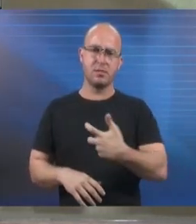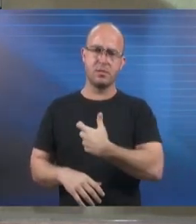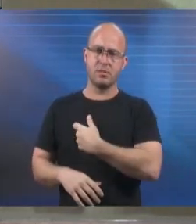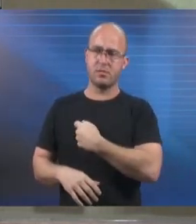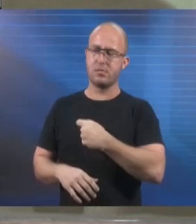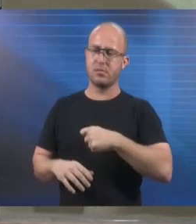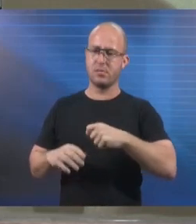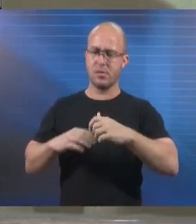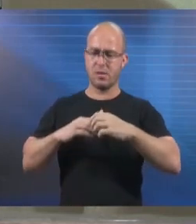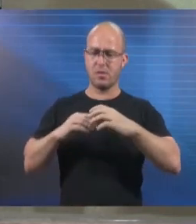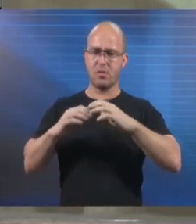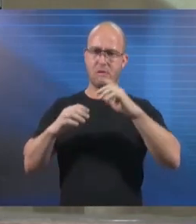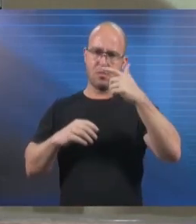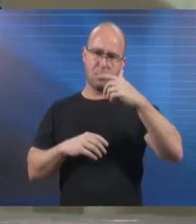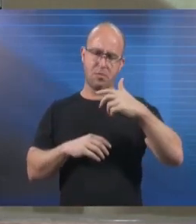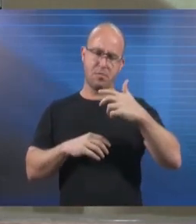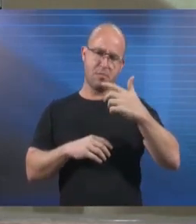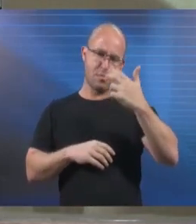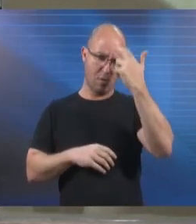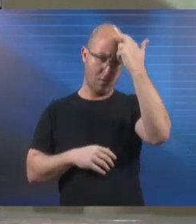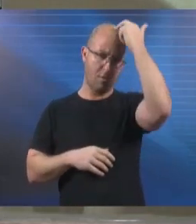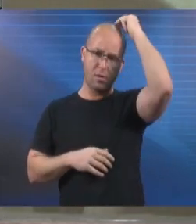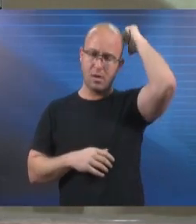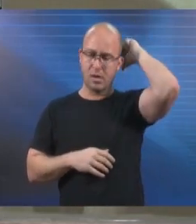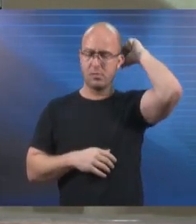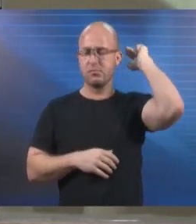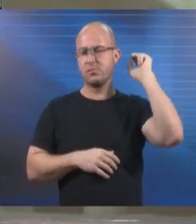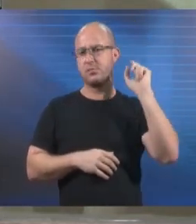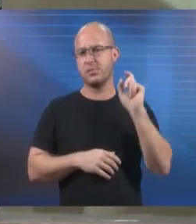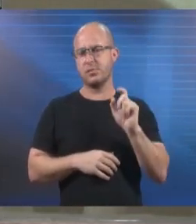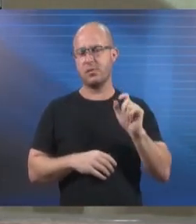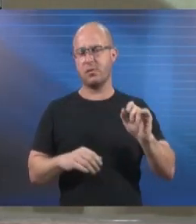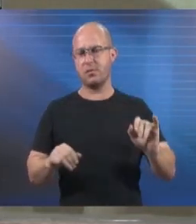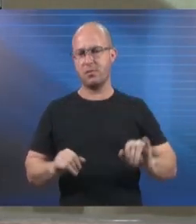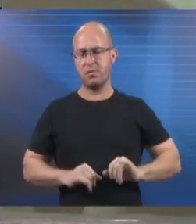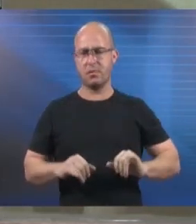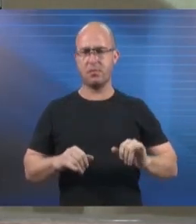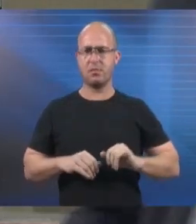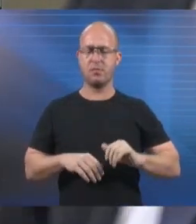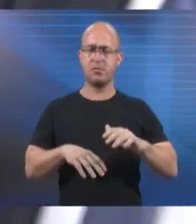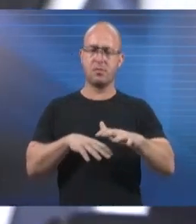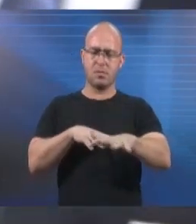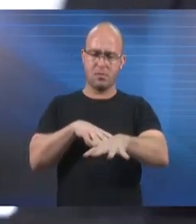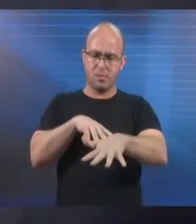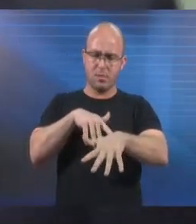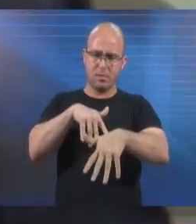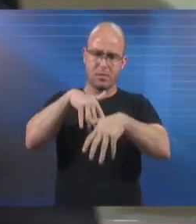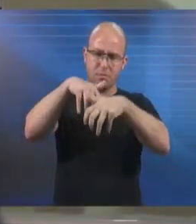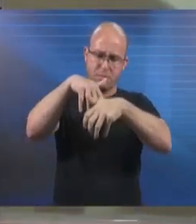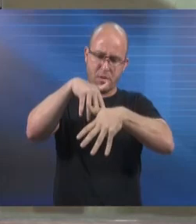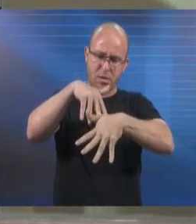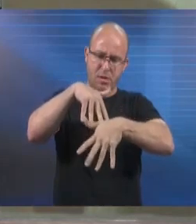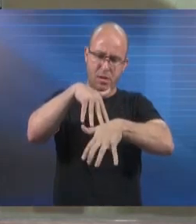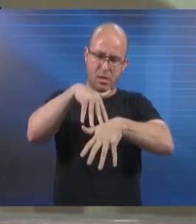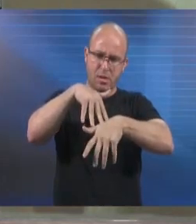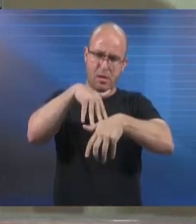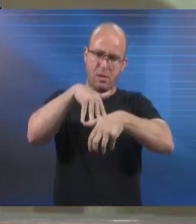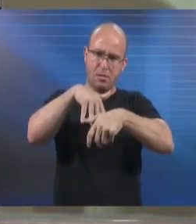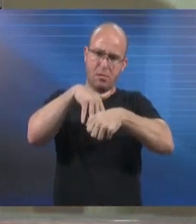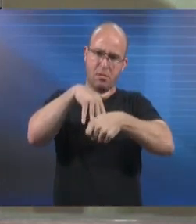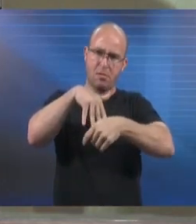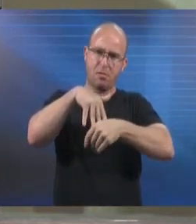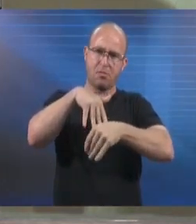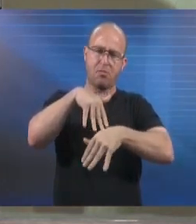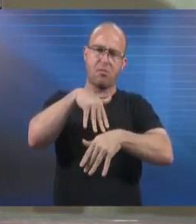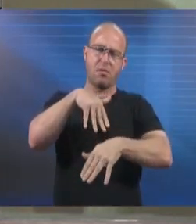o Morro do Careca que vem sofrendo um processo erosivo pelo avanço